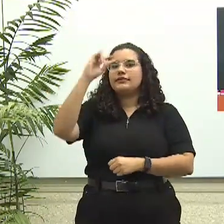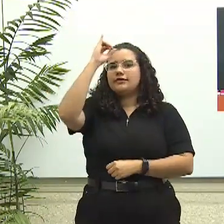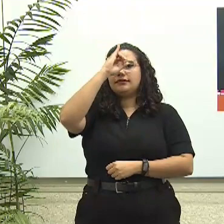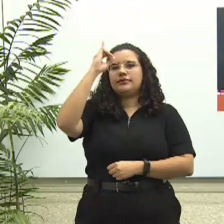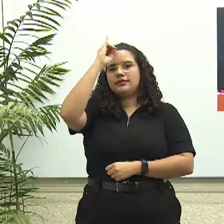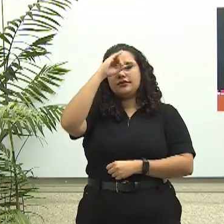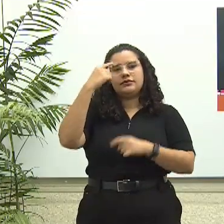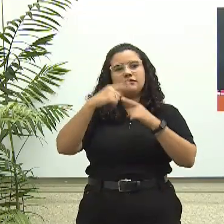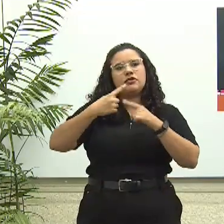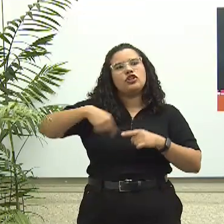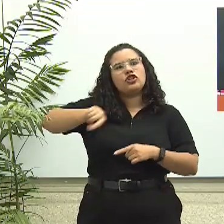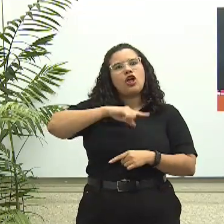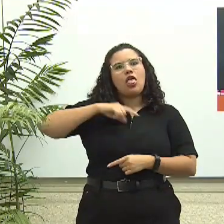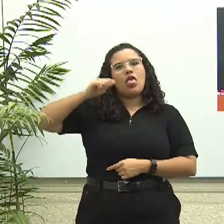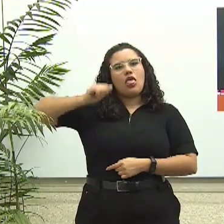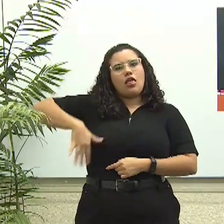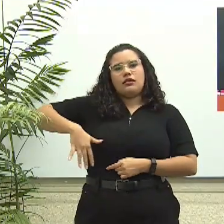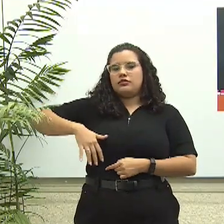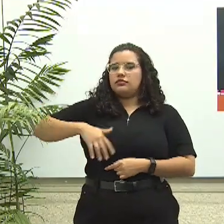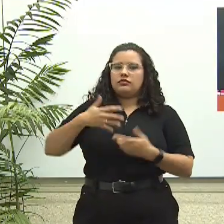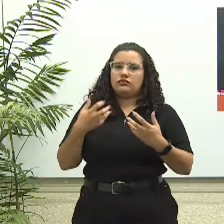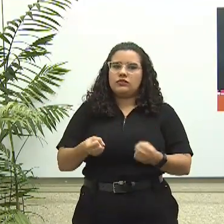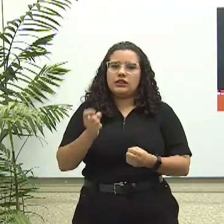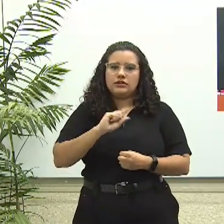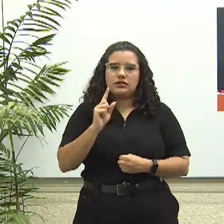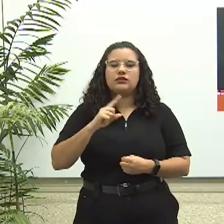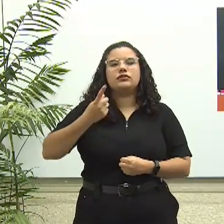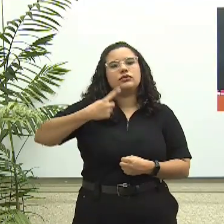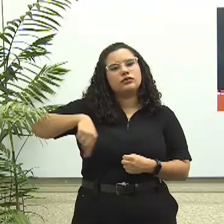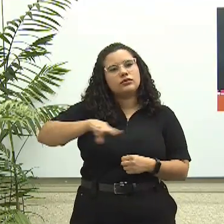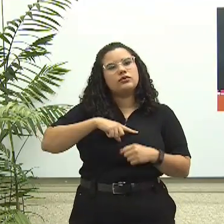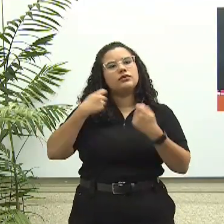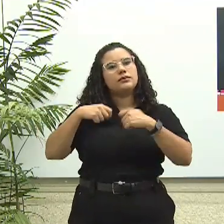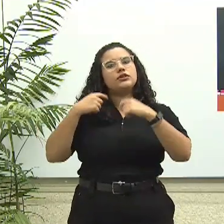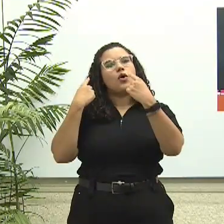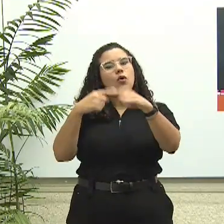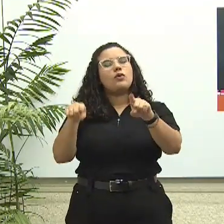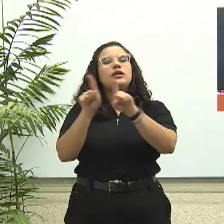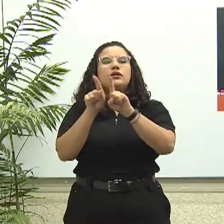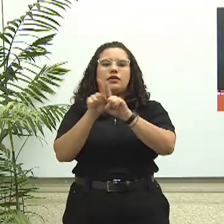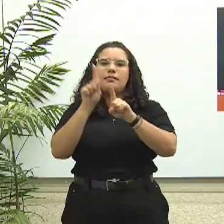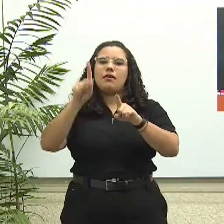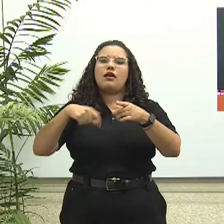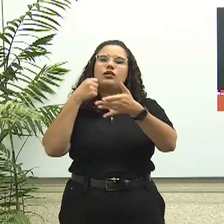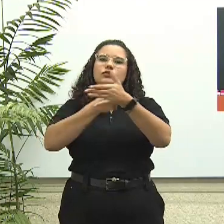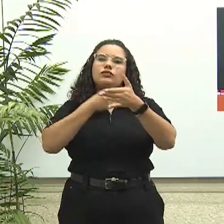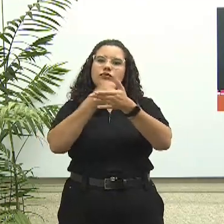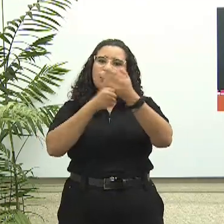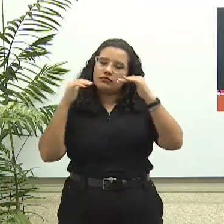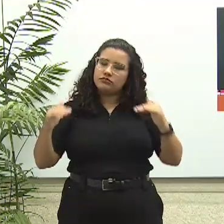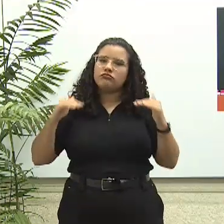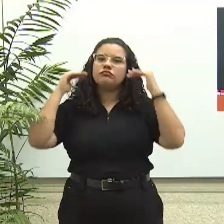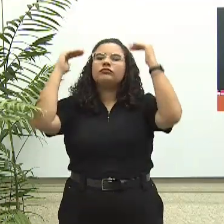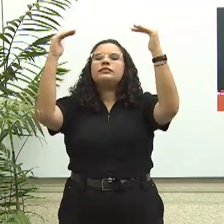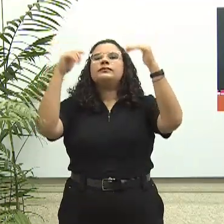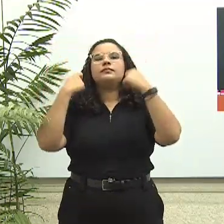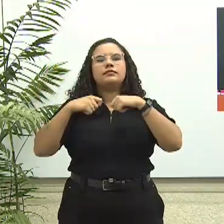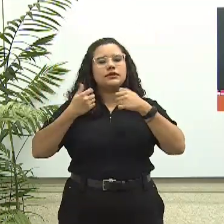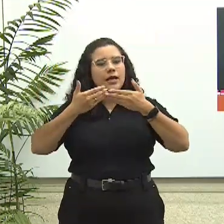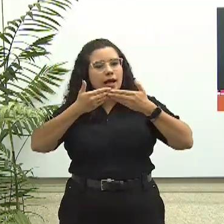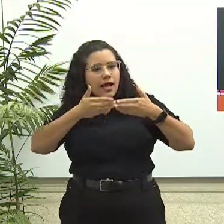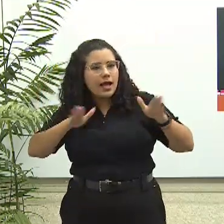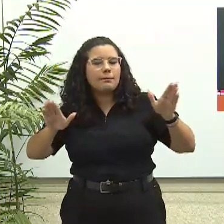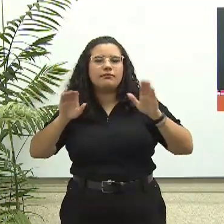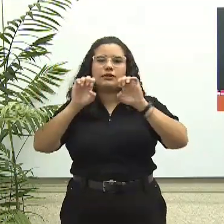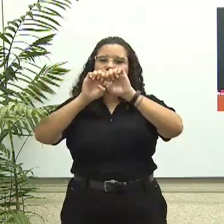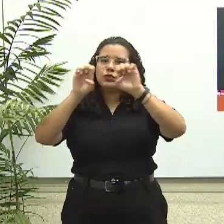somos dispensáveis nós temos que ser contra e lutar pela soberania é Abrir estruturas aqui no